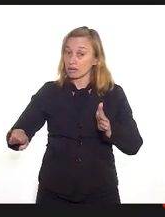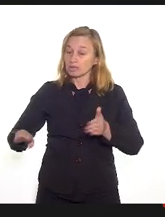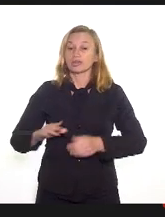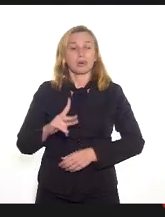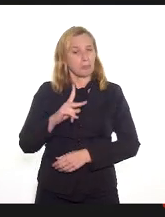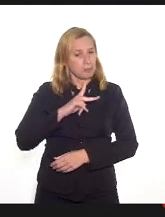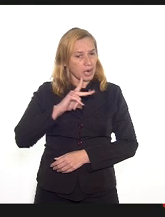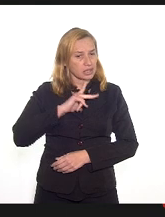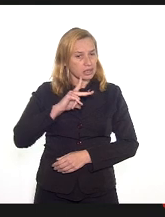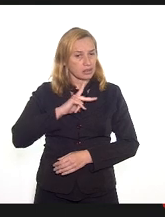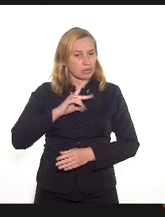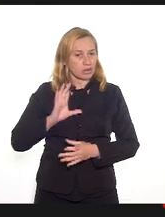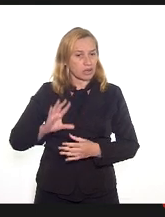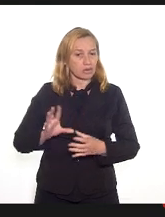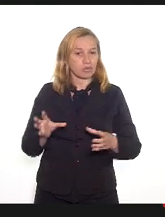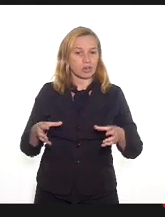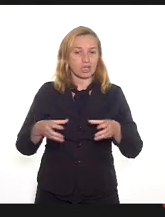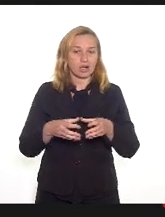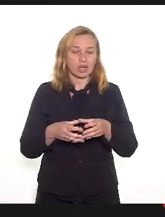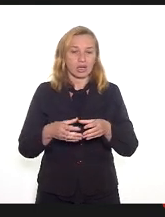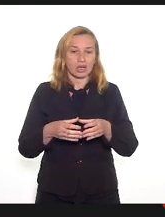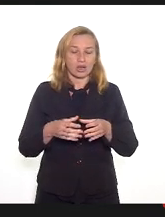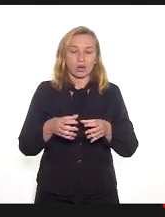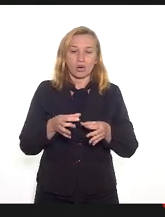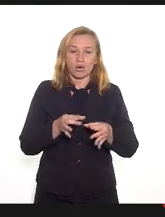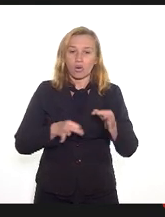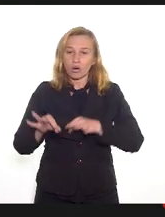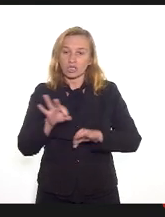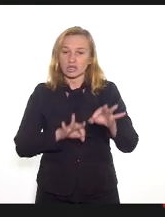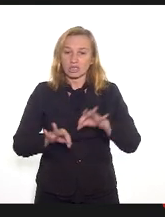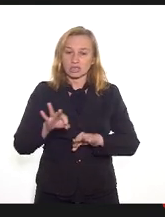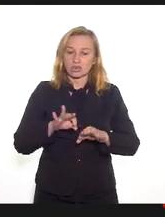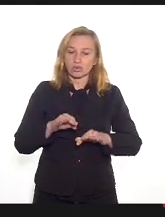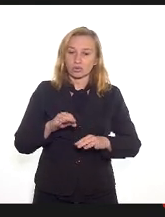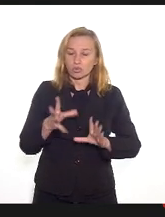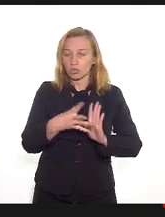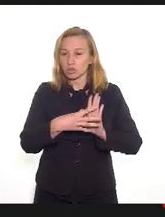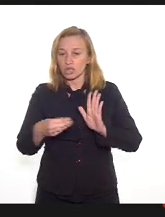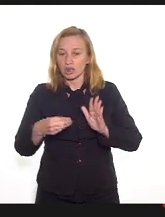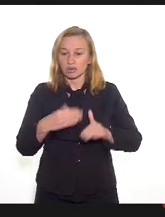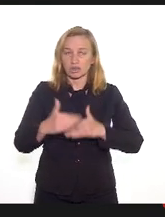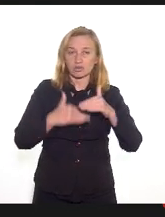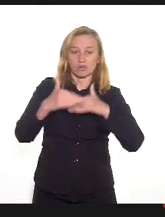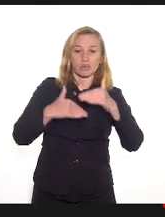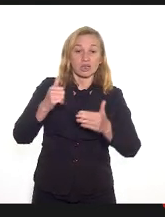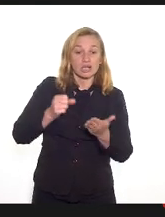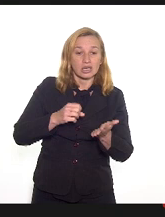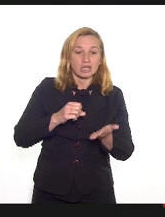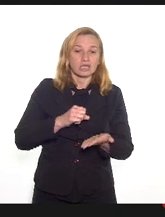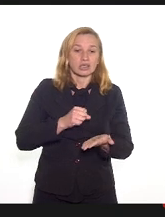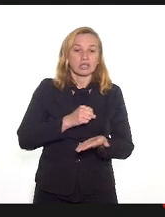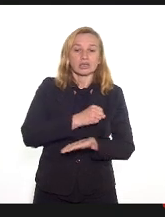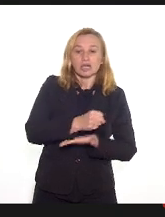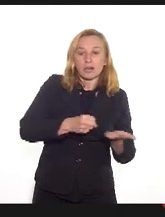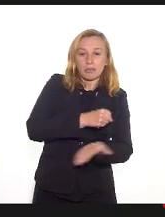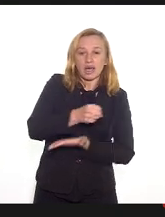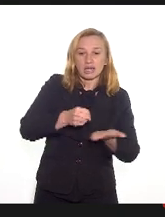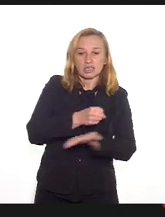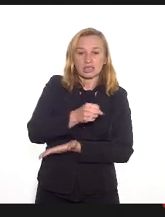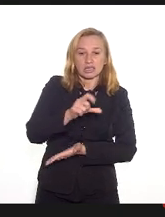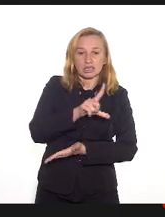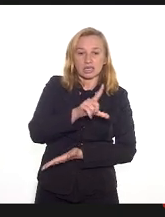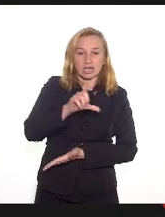particularmente, pela organização de um modelo de desenvolvimento com base no estabelecimento de